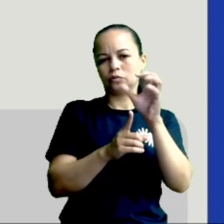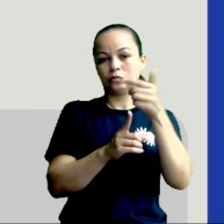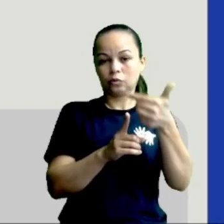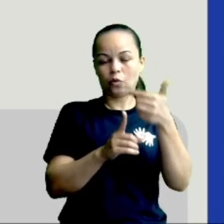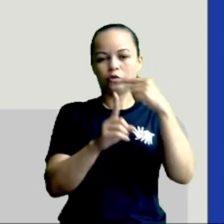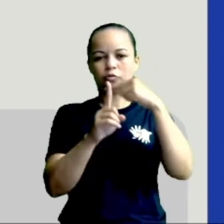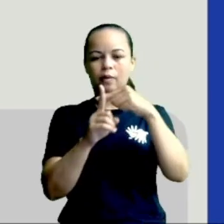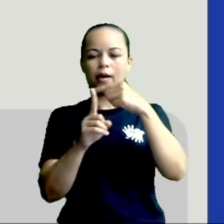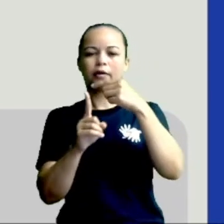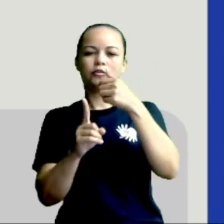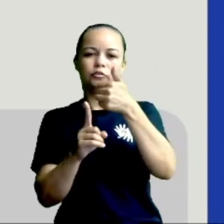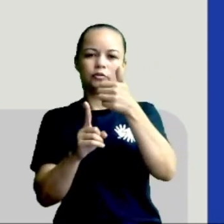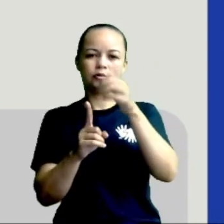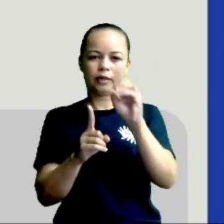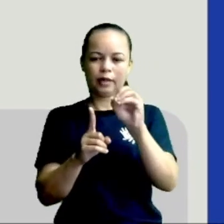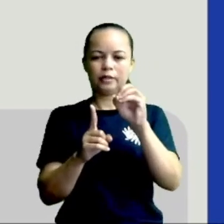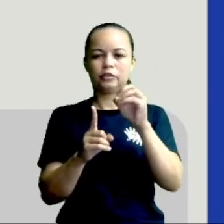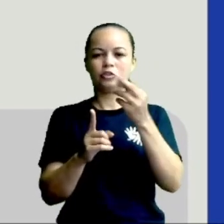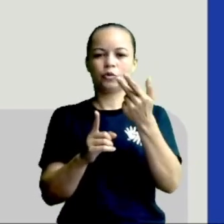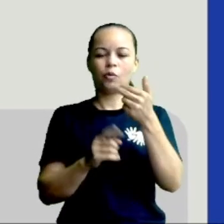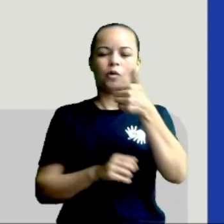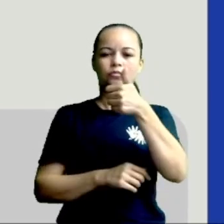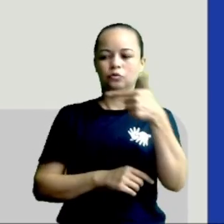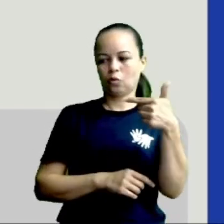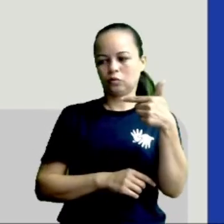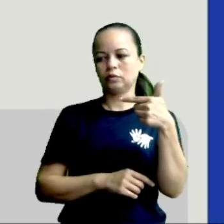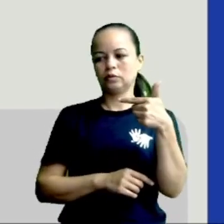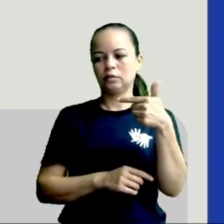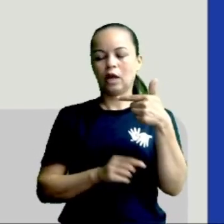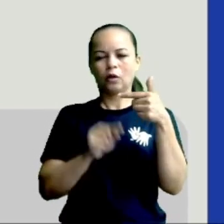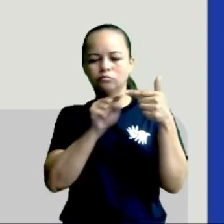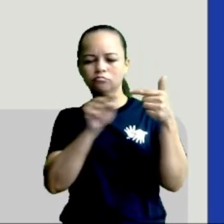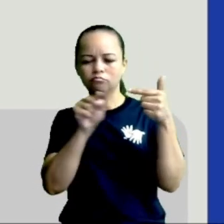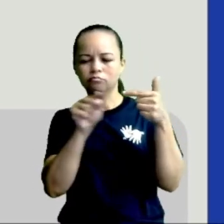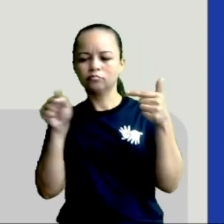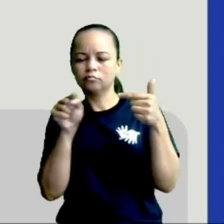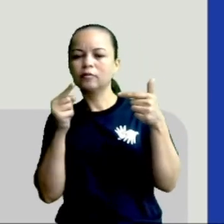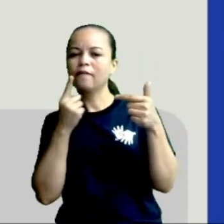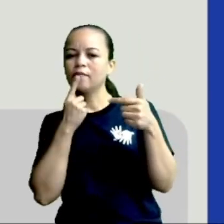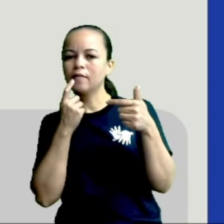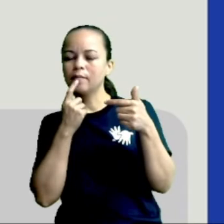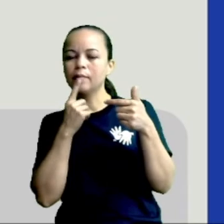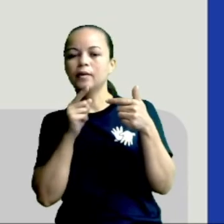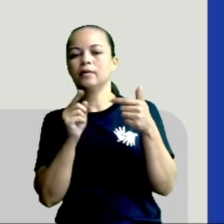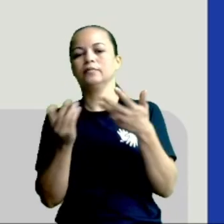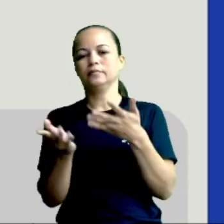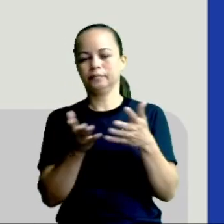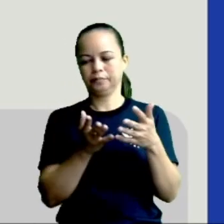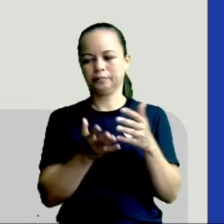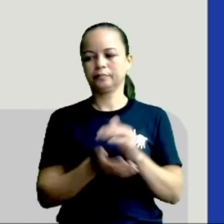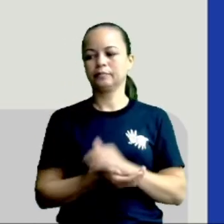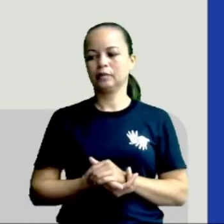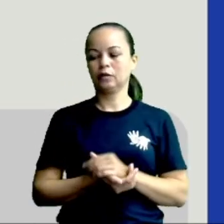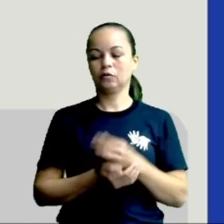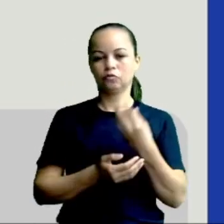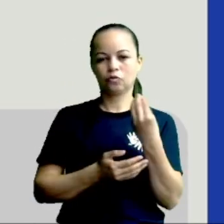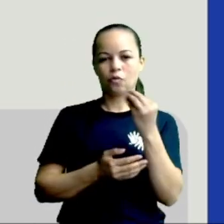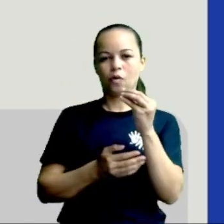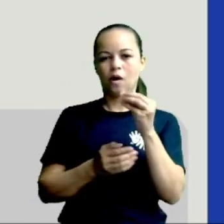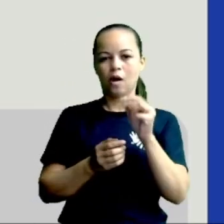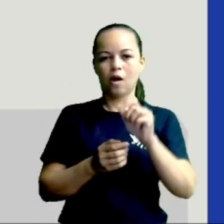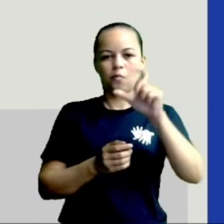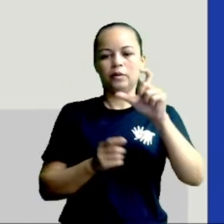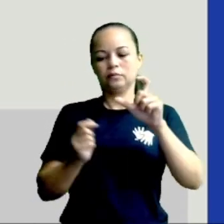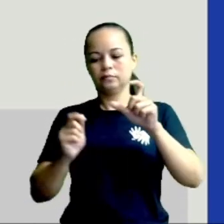= 12 aí eu aumentei Olha aí um tracinho vermelho de um lado um tracinho vermelho do outro que eu estou aumentando